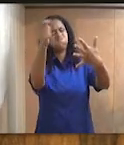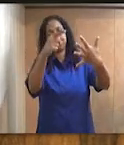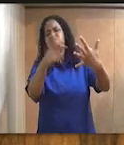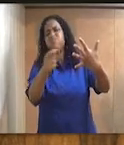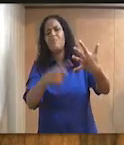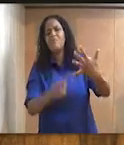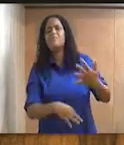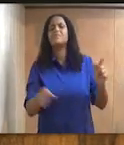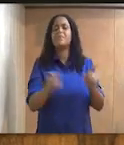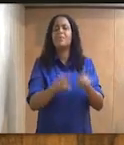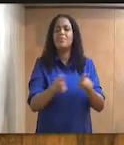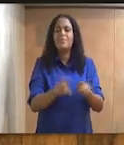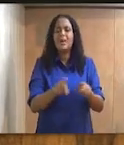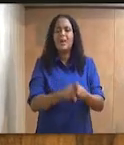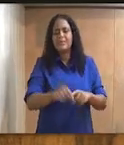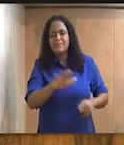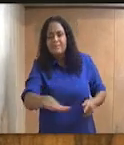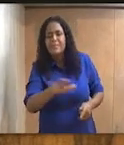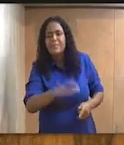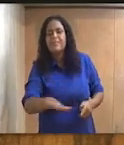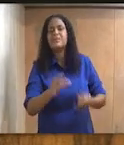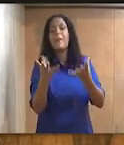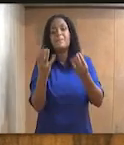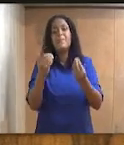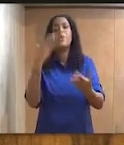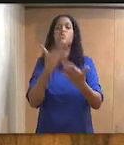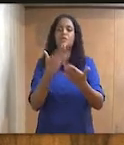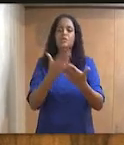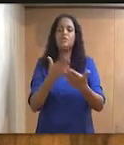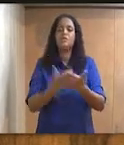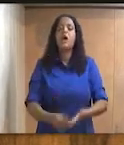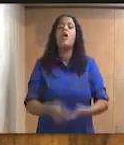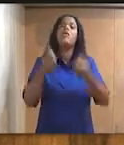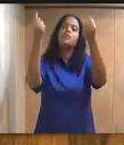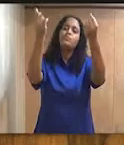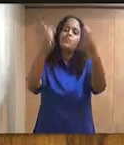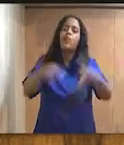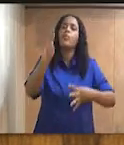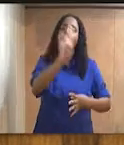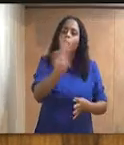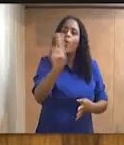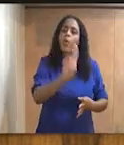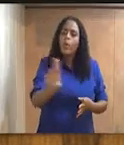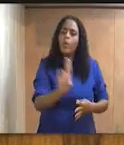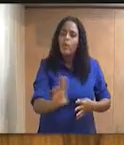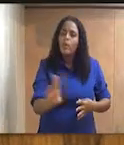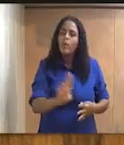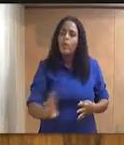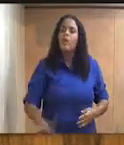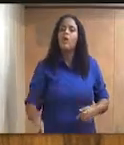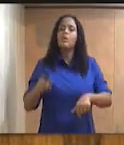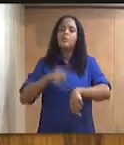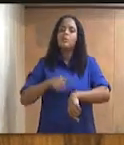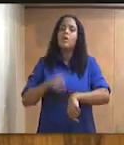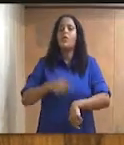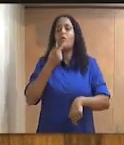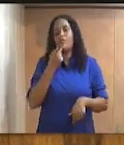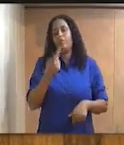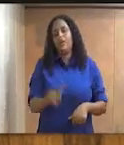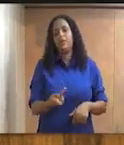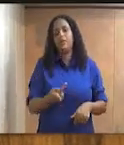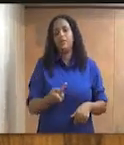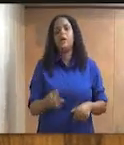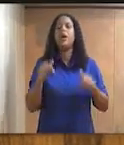creche Ayrton Senna, são tantas que se eu citar o nome de todos, vou estourar o tempo da minha fala.